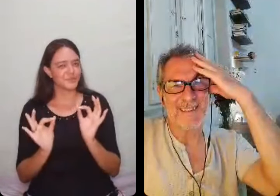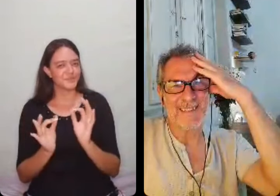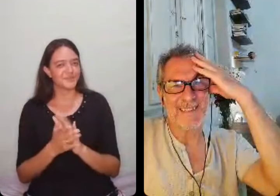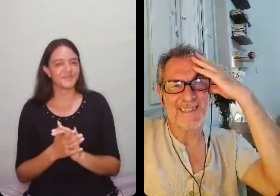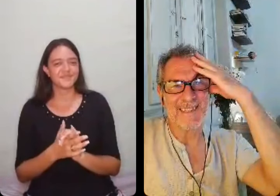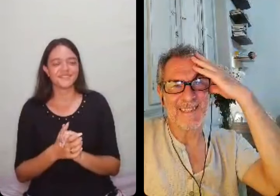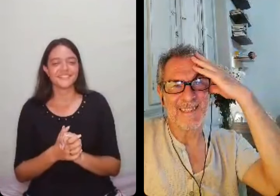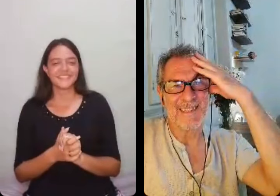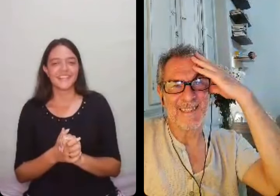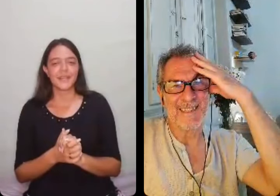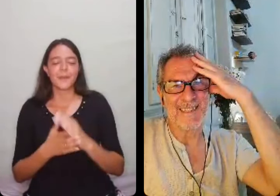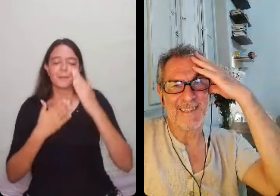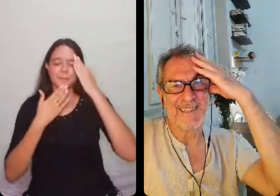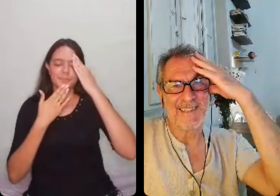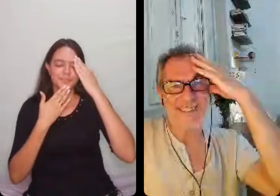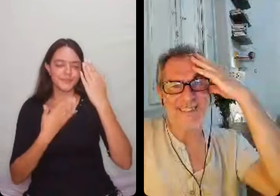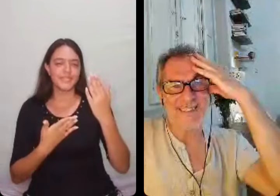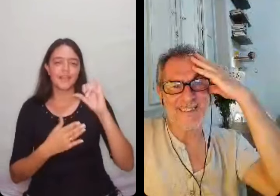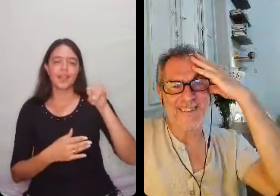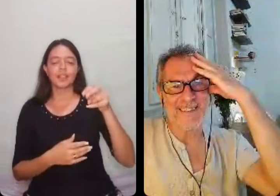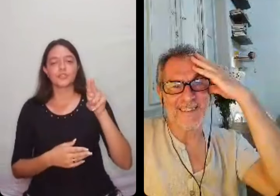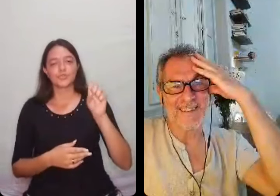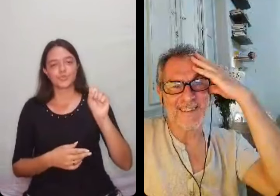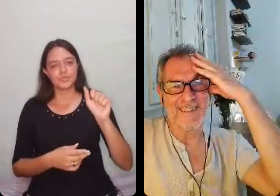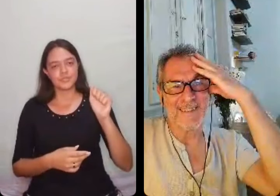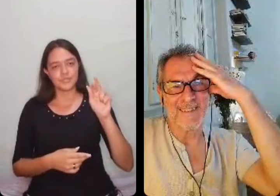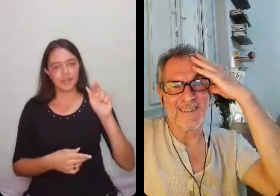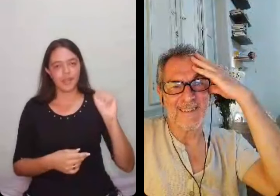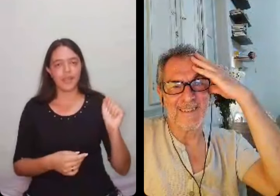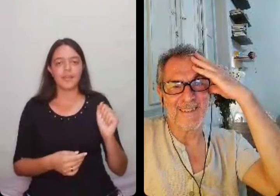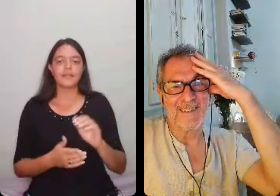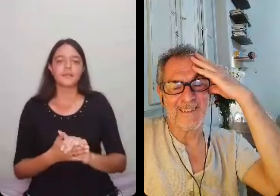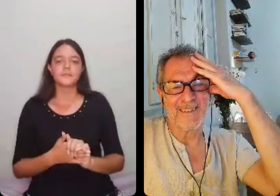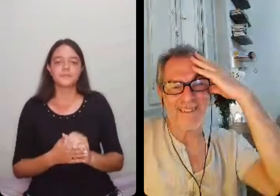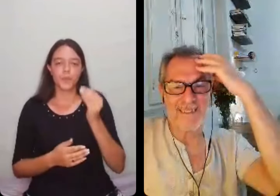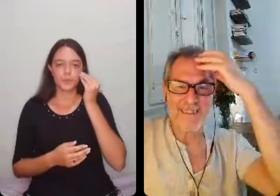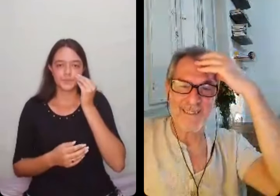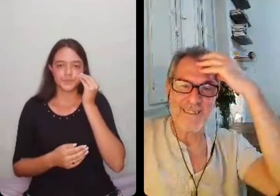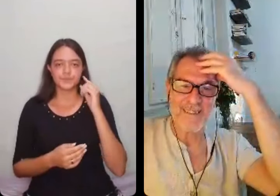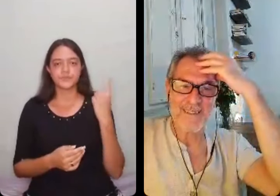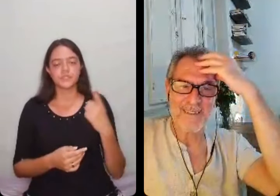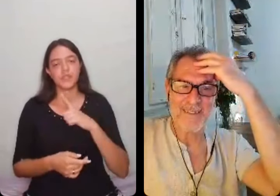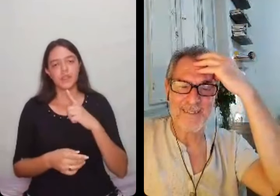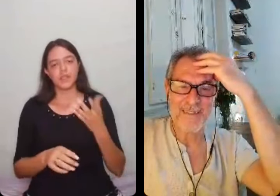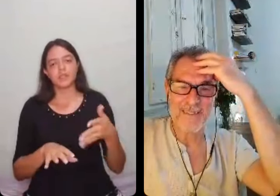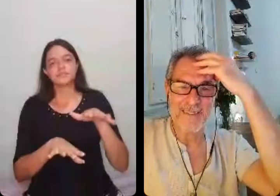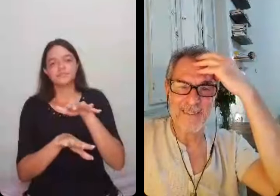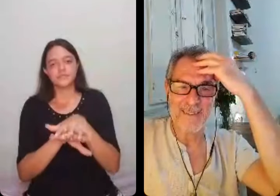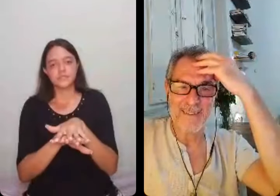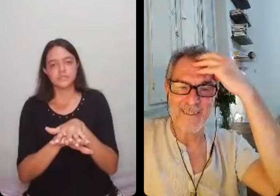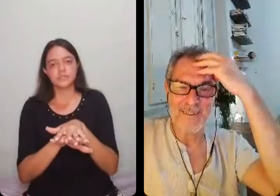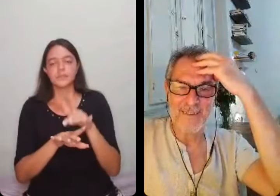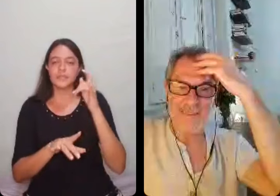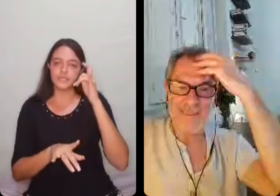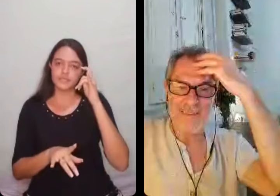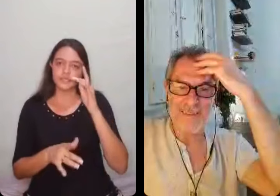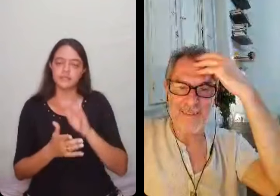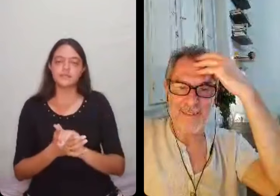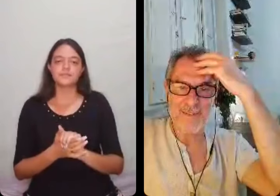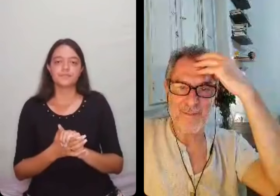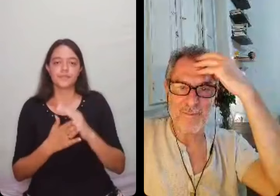Super obrigada, Jussara, por essa oportunidade de a gente ter acessibilidade e agradecer às meninas por esse